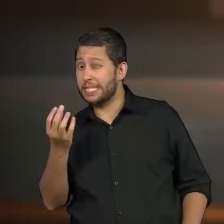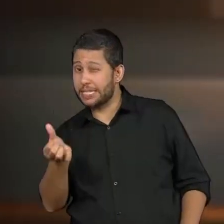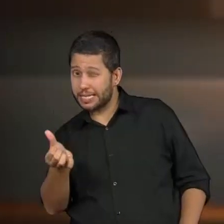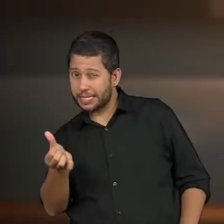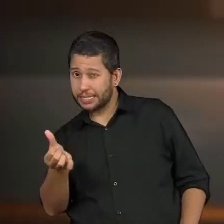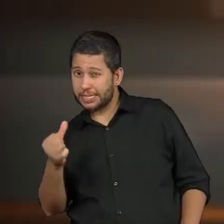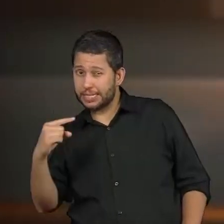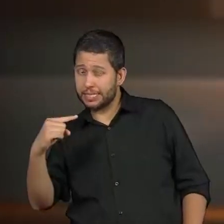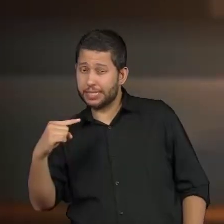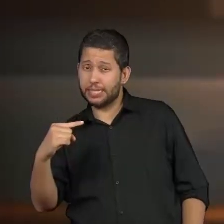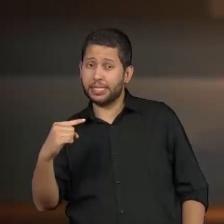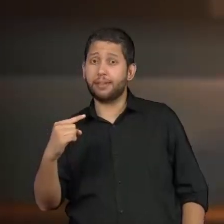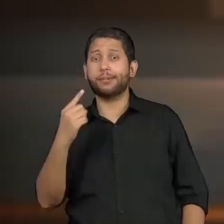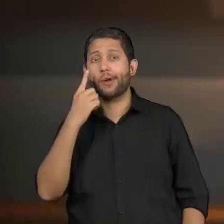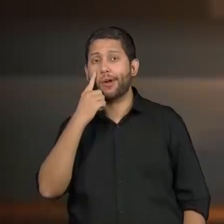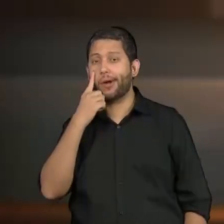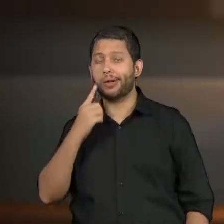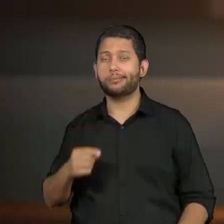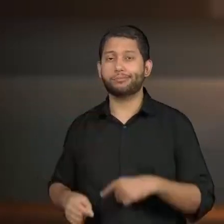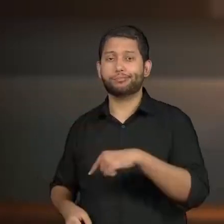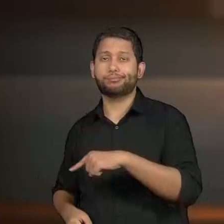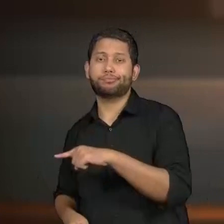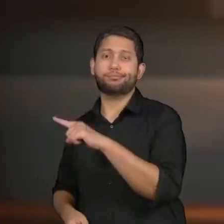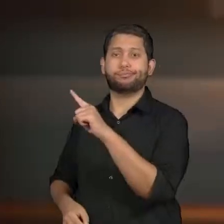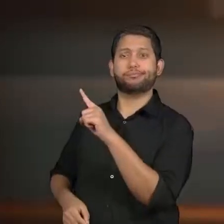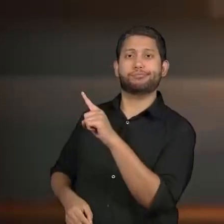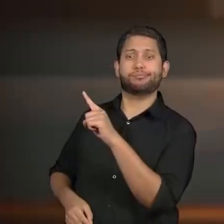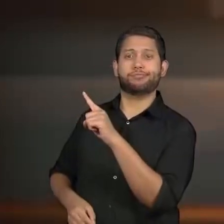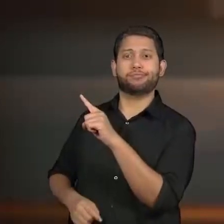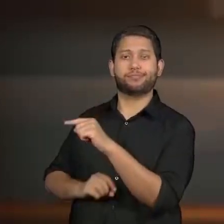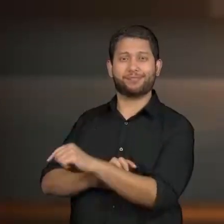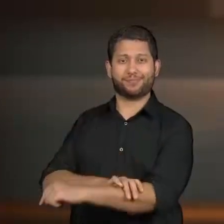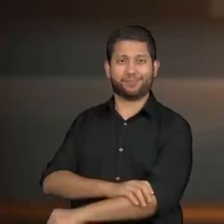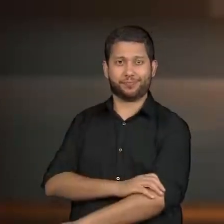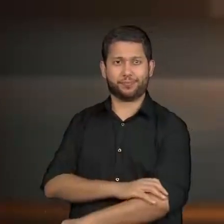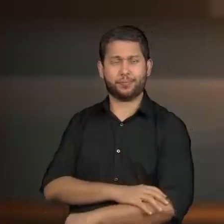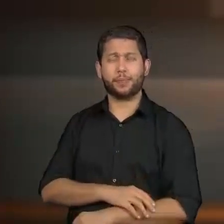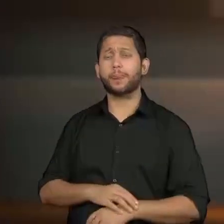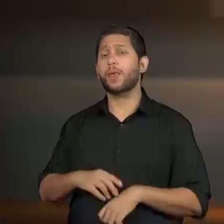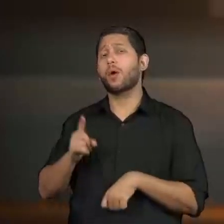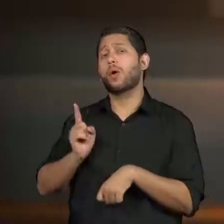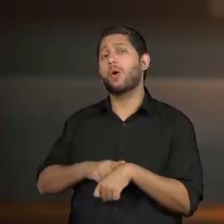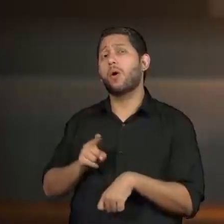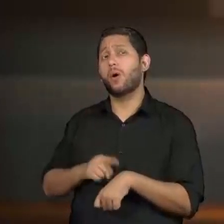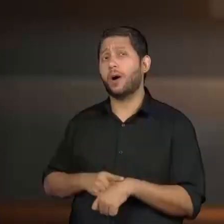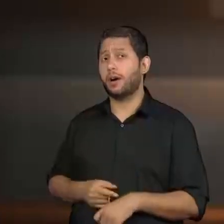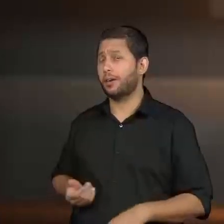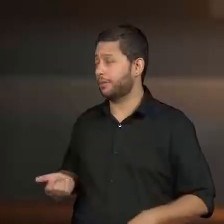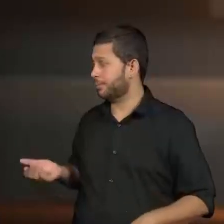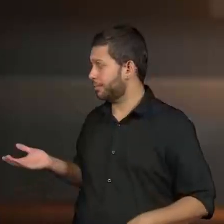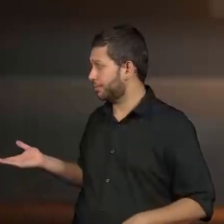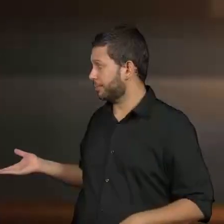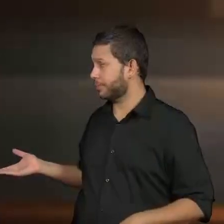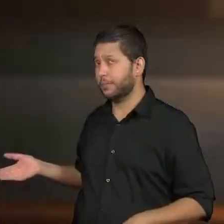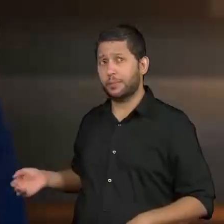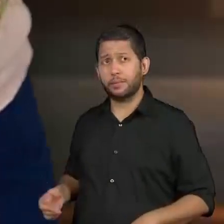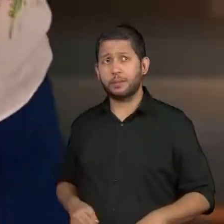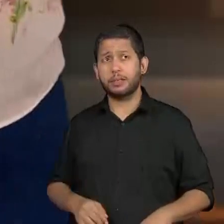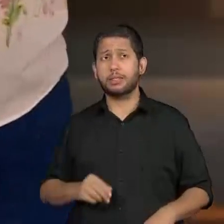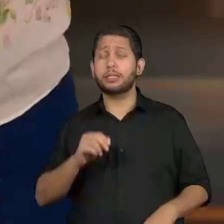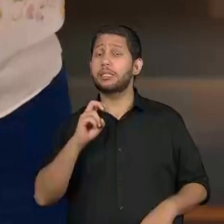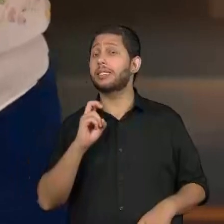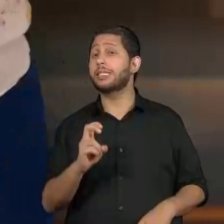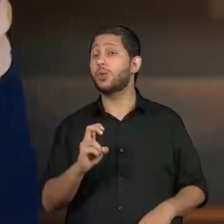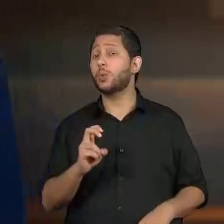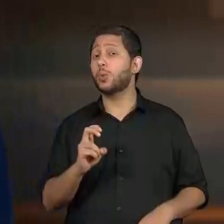um tracinho. Olha lá. Que horas o relógio vai